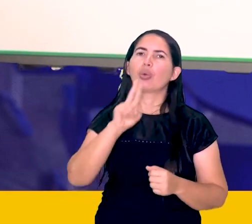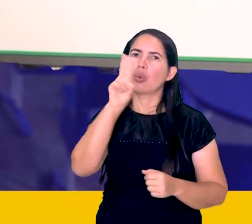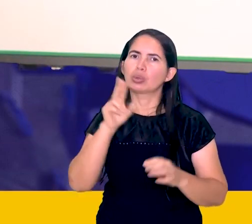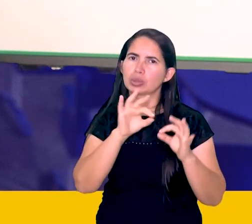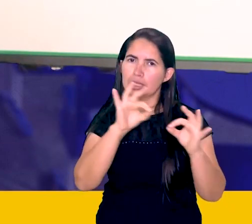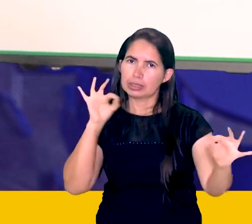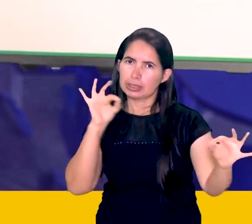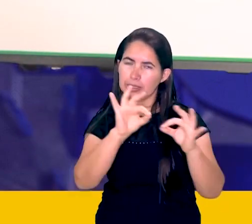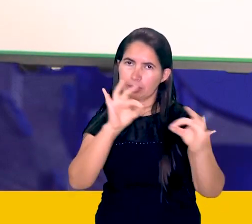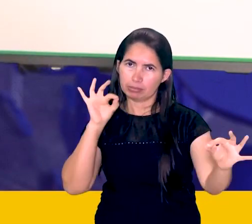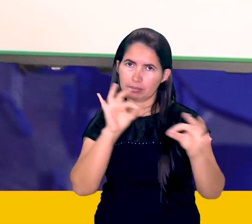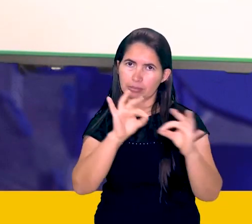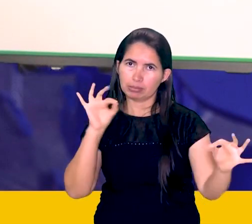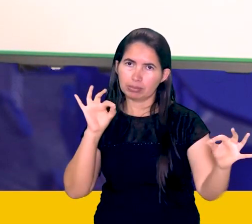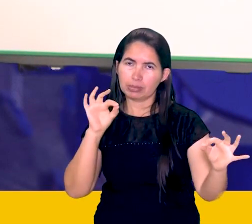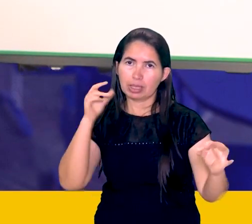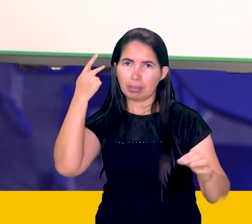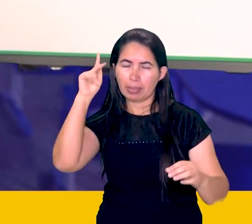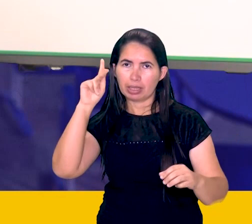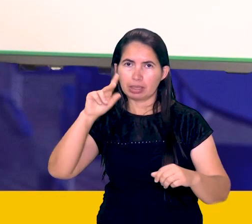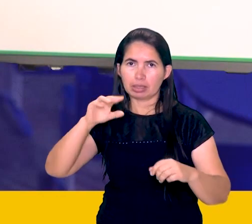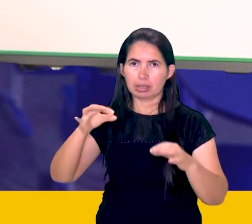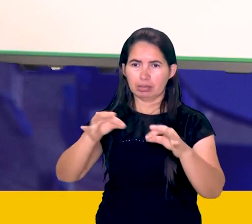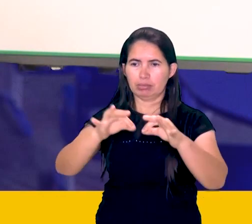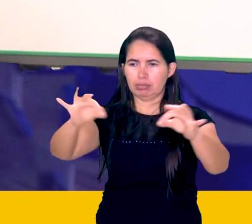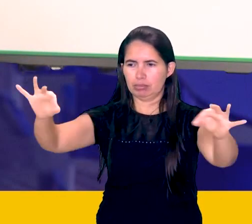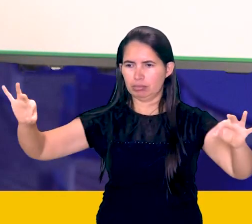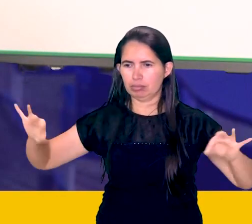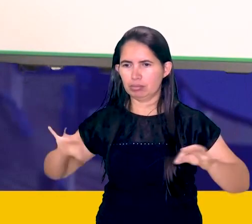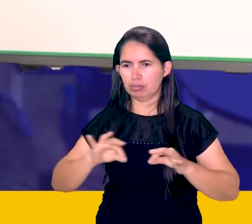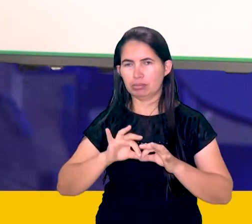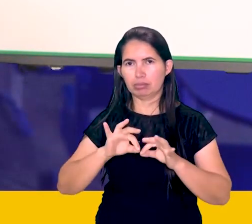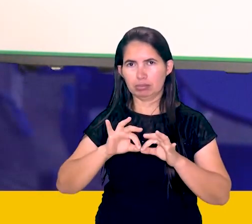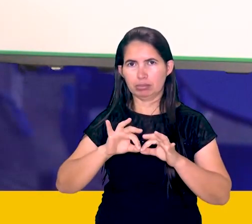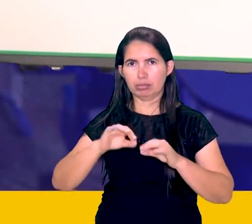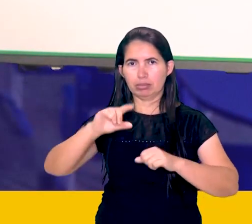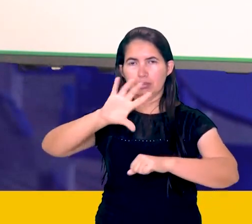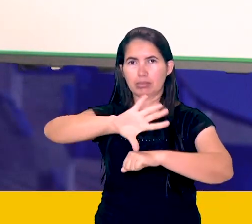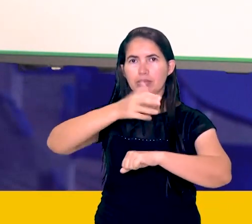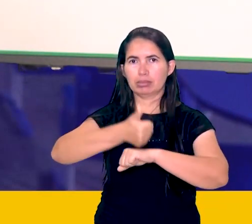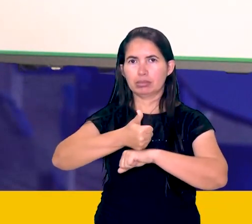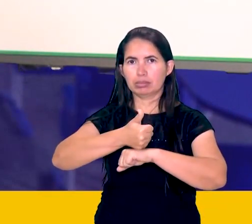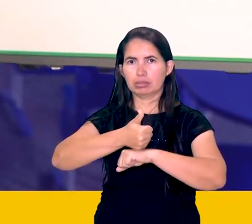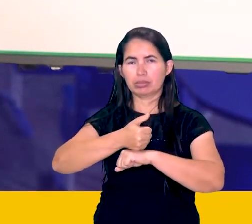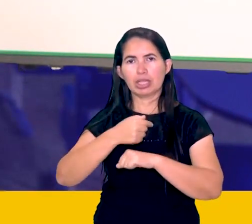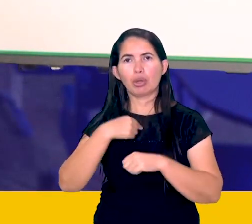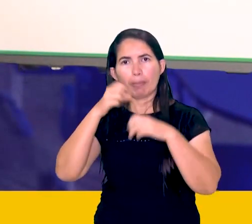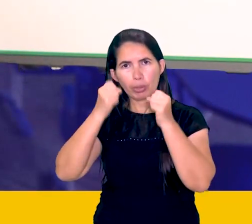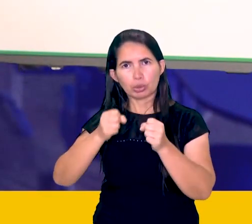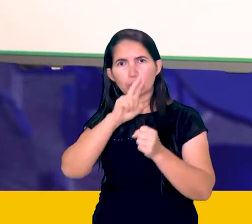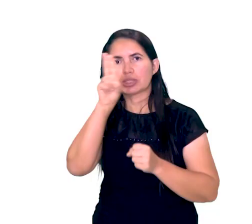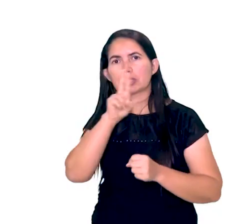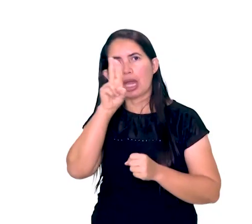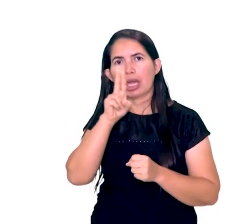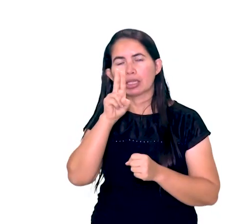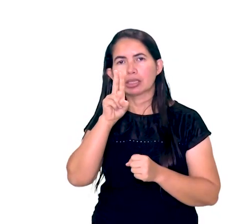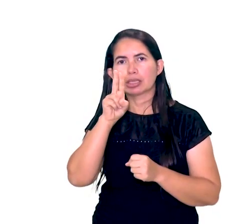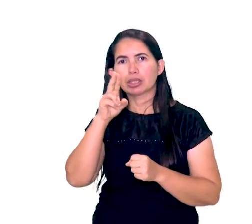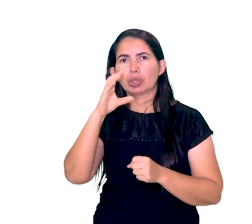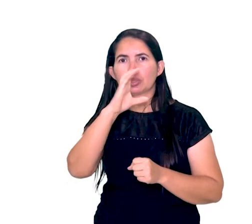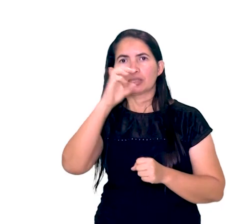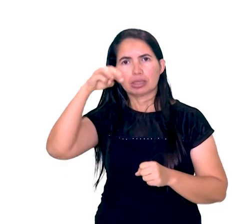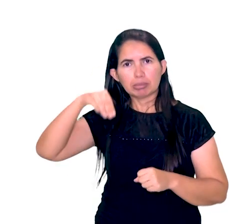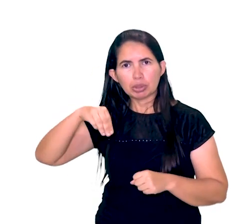Fazendo uso da trena para medir a praça, eu posso utilizar